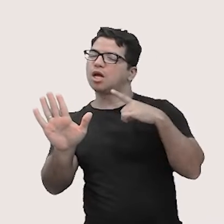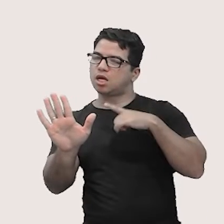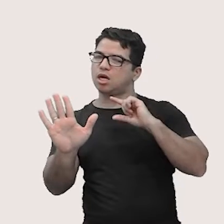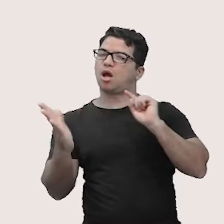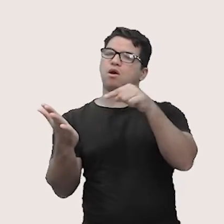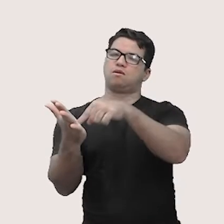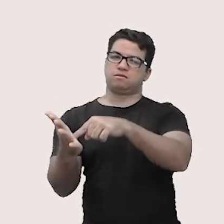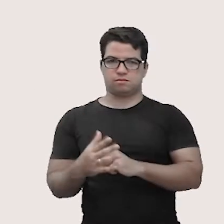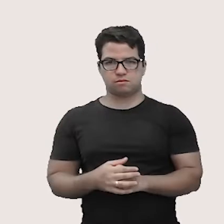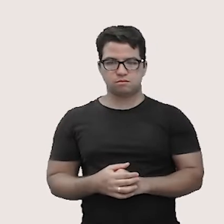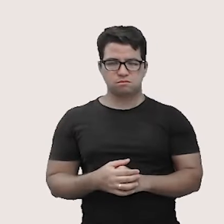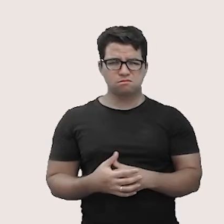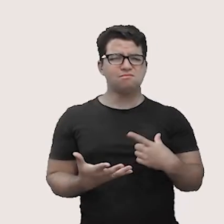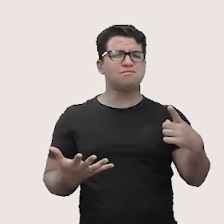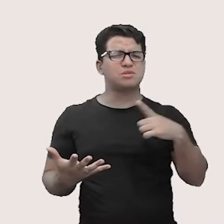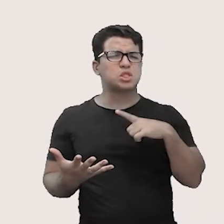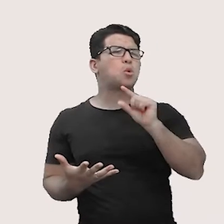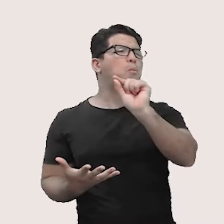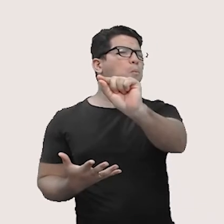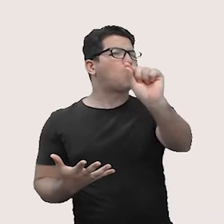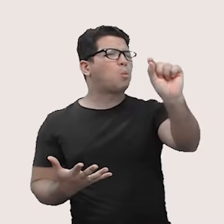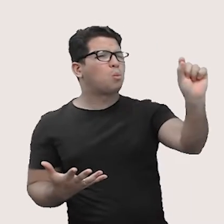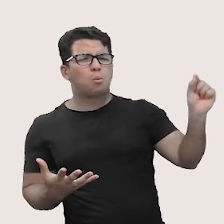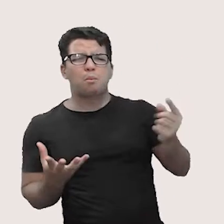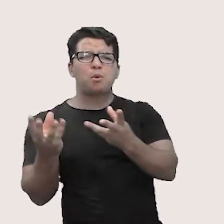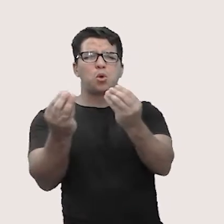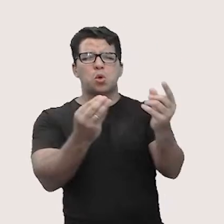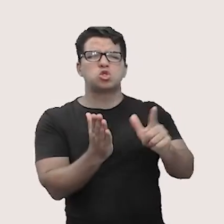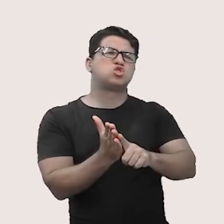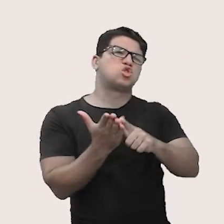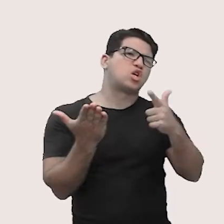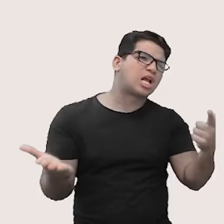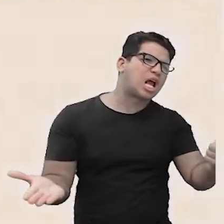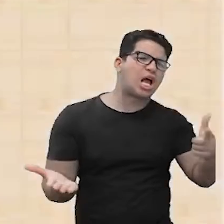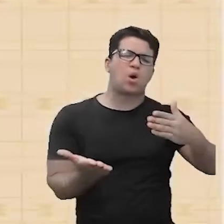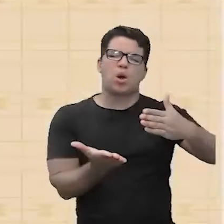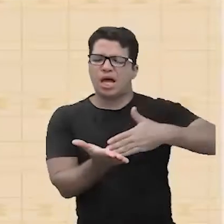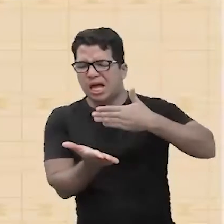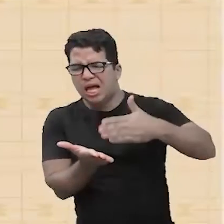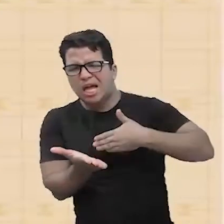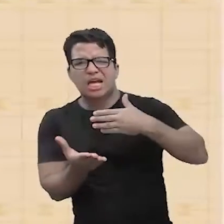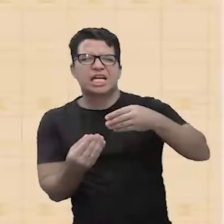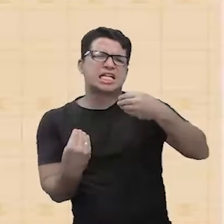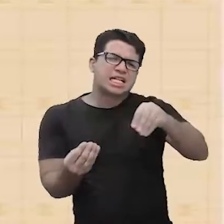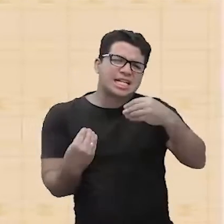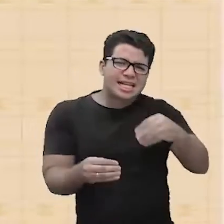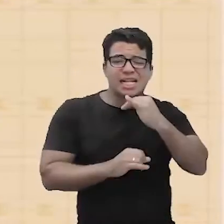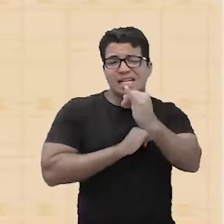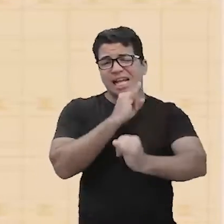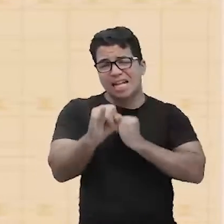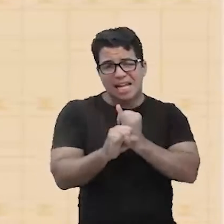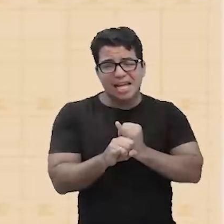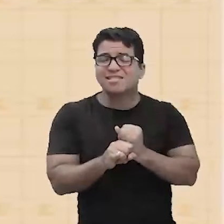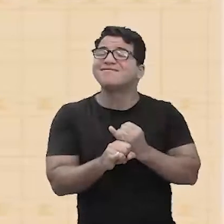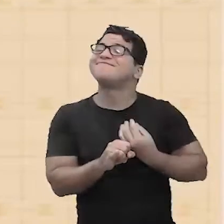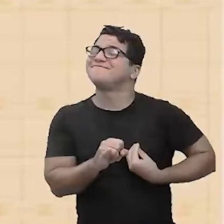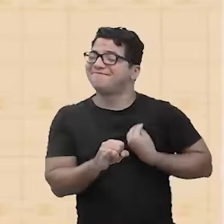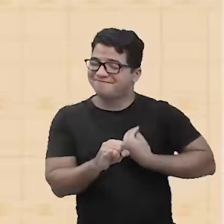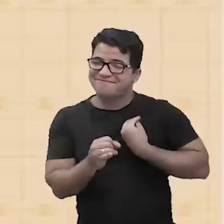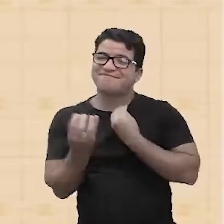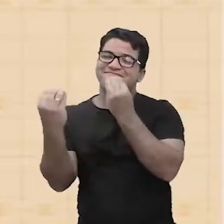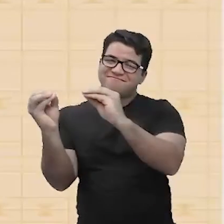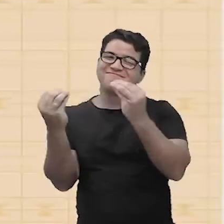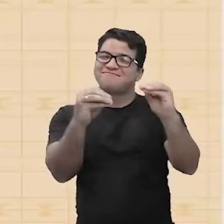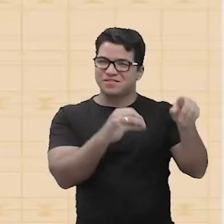de comunicação, difusão gráfica, jornais, revistas e internet. Então o cartoon está ali sempre presente. Quem nunca viu um cartoon